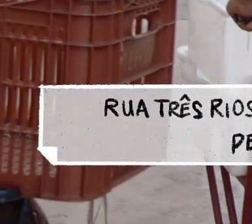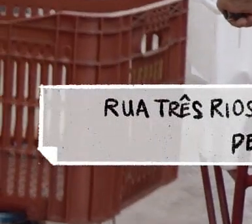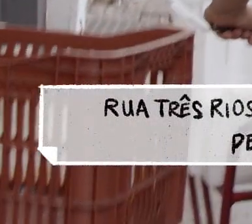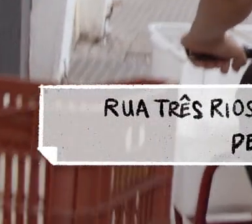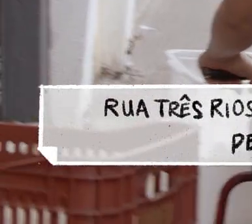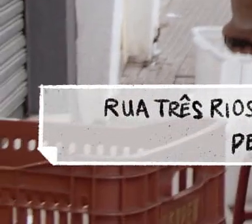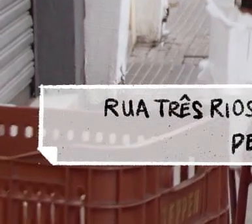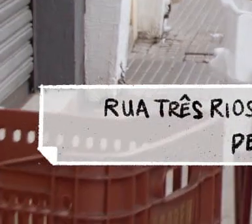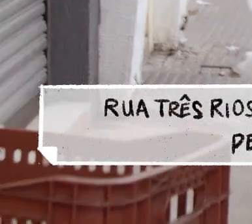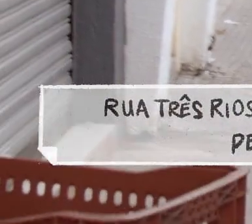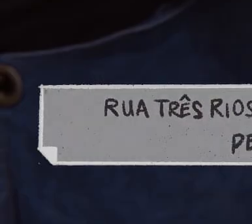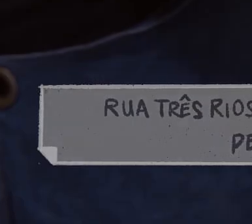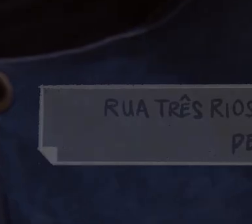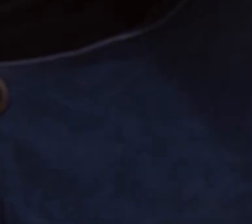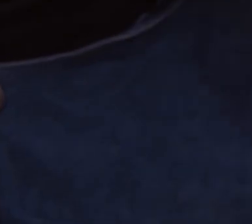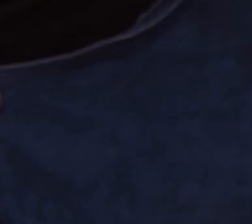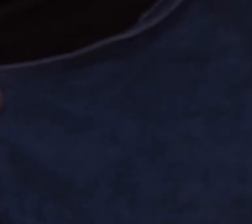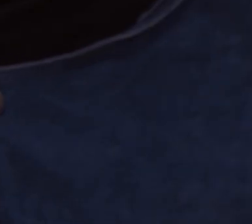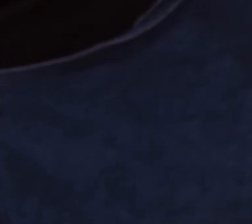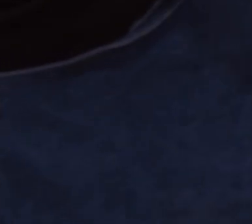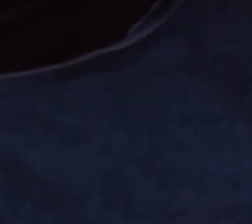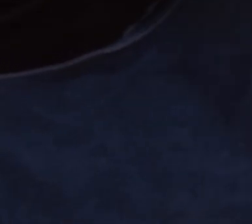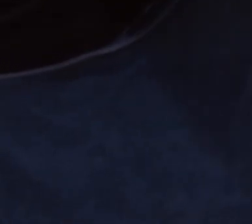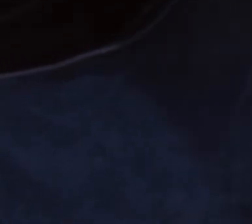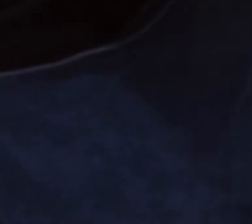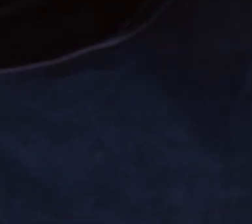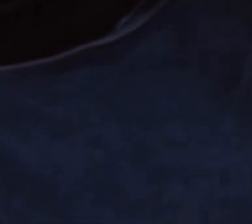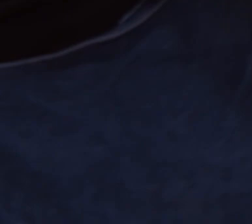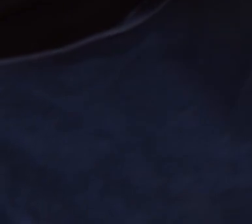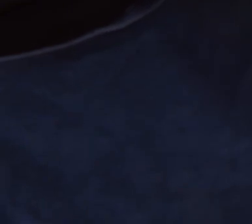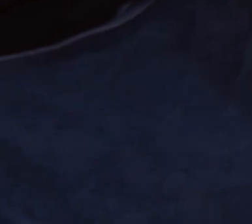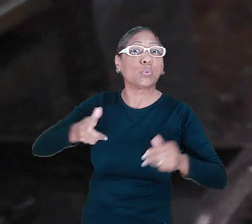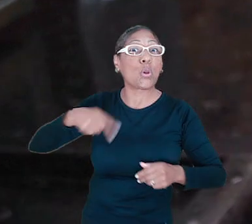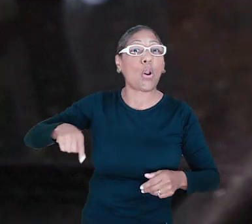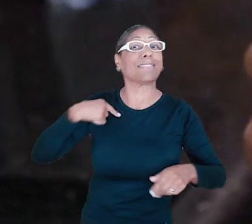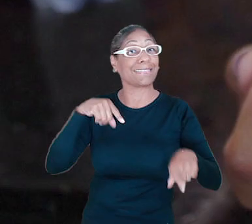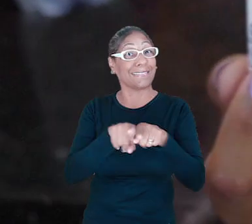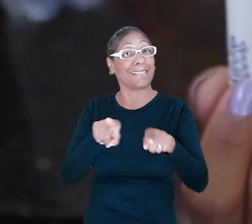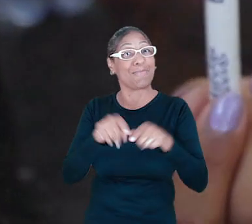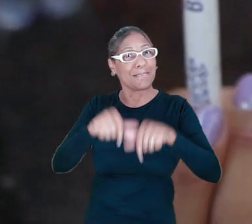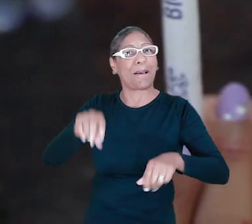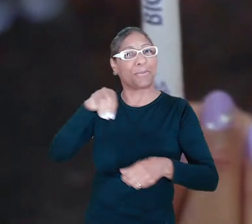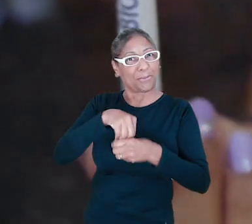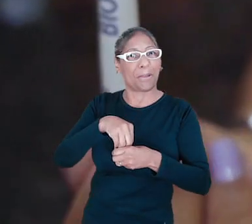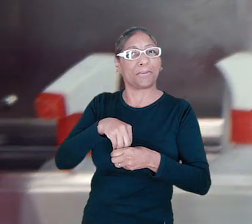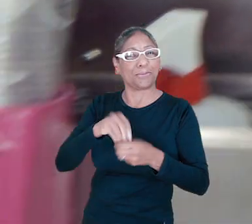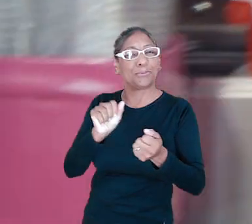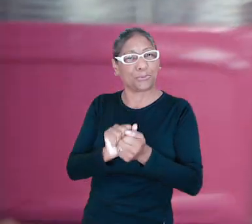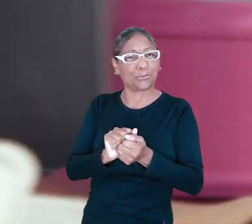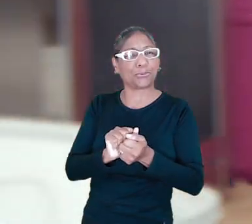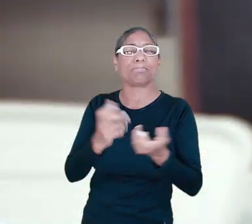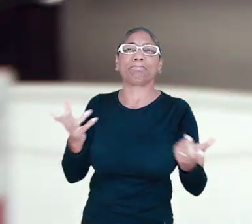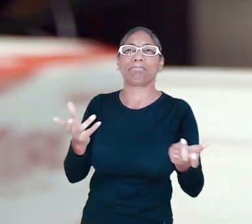tem muitos elementos ali, árabe, coreana, tem de tudo. E nós estamos aqui também, num